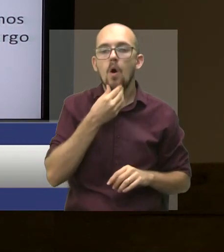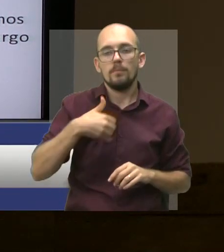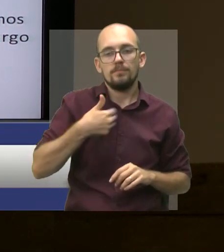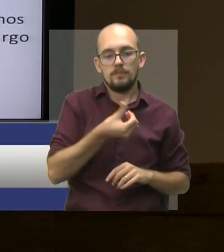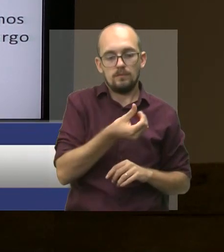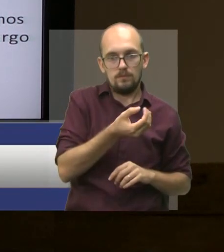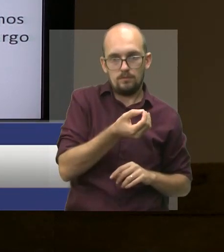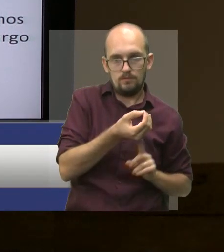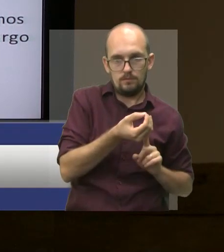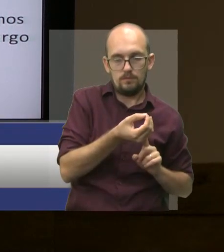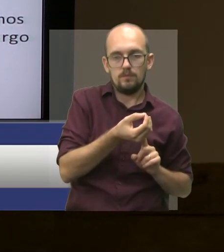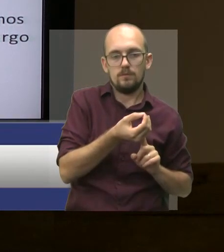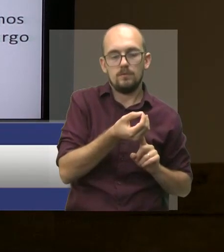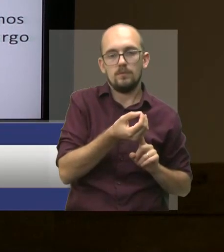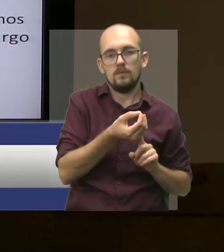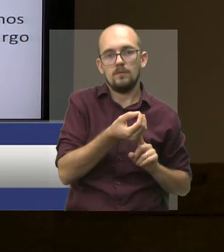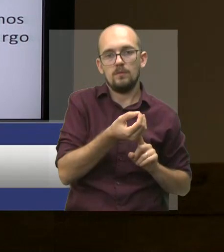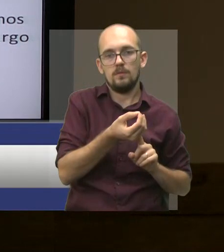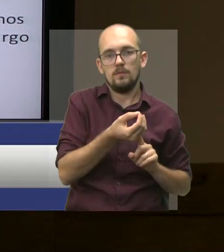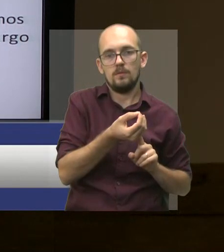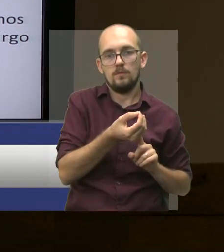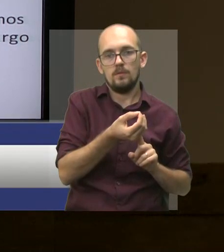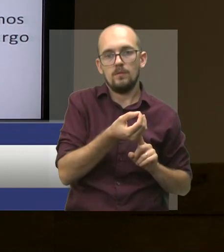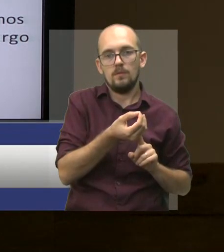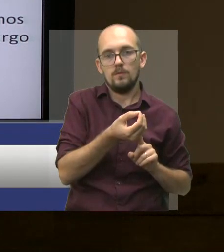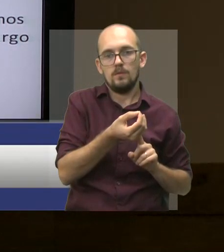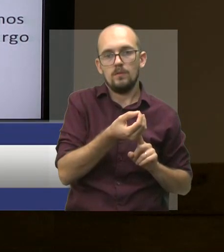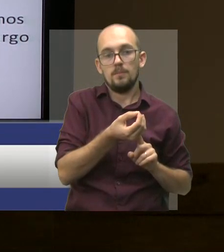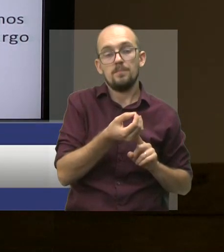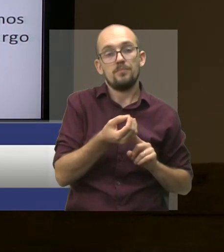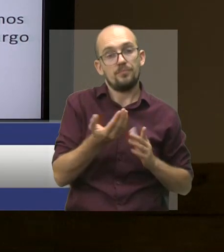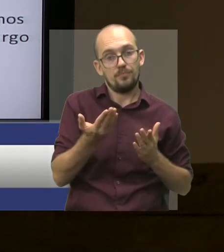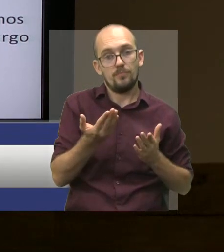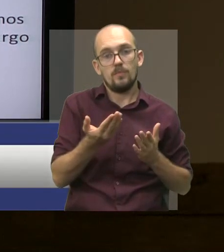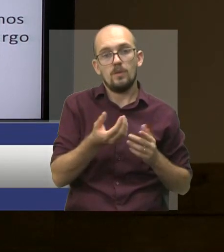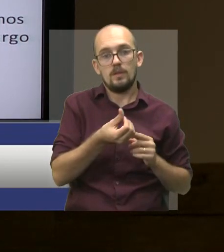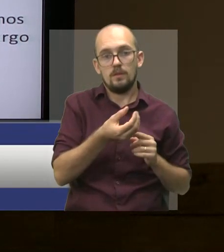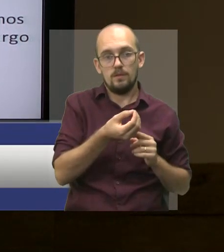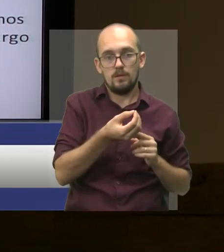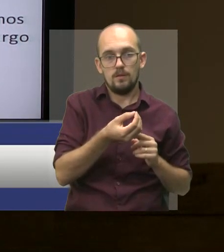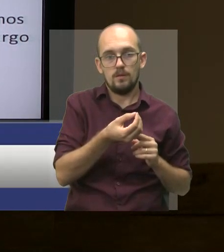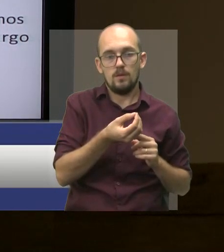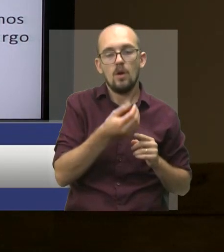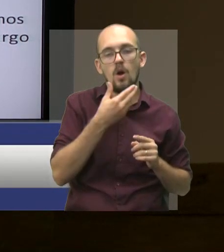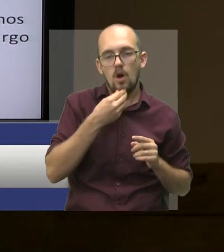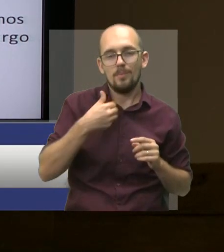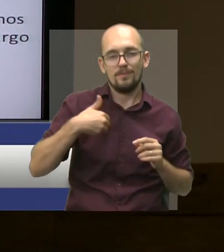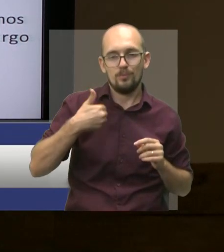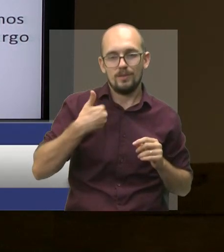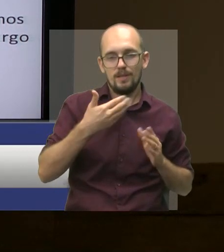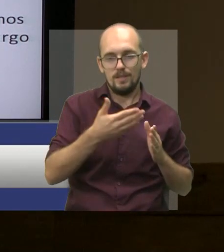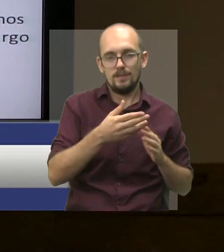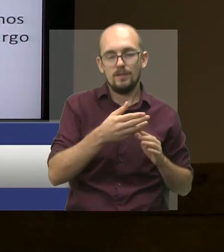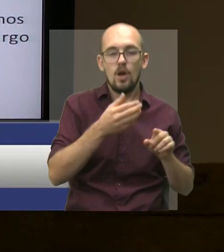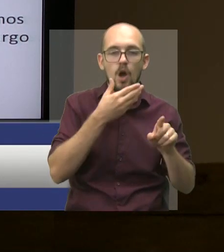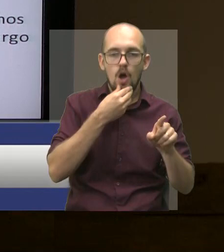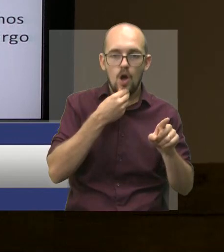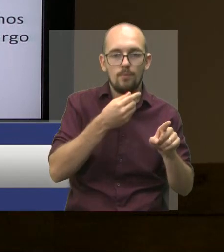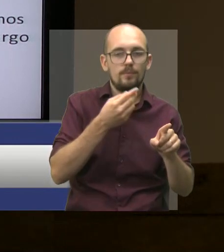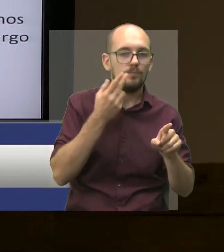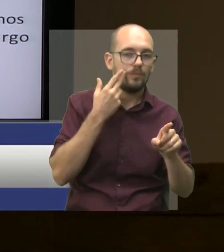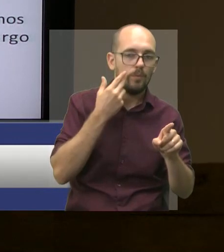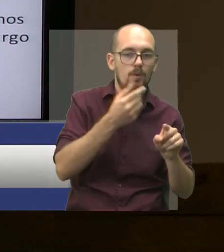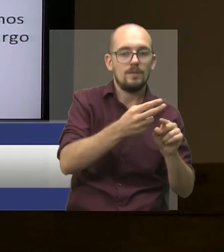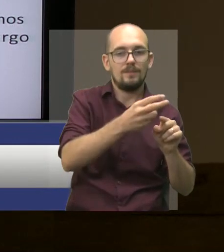ou seja, 5 anos antes do que o homem que tenta a aposentadoria por idade, e a mulher com